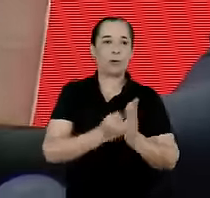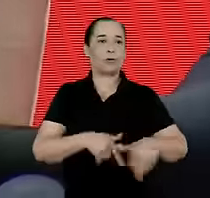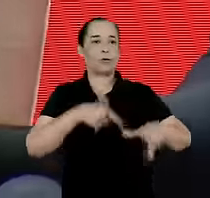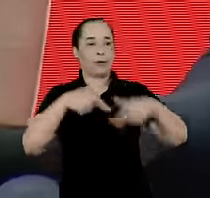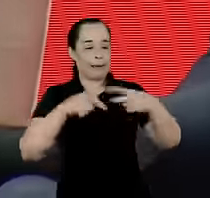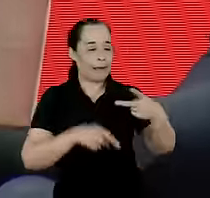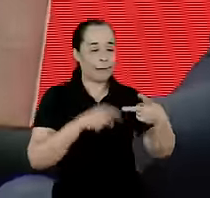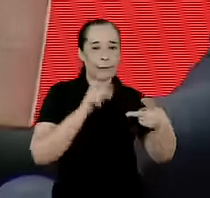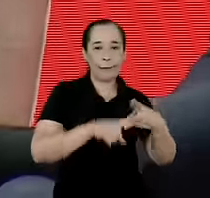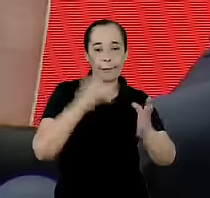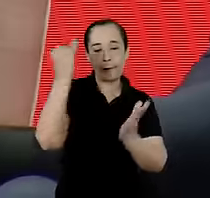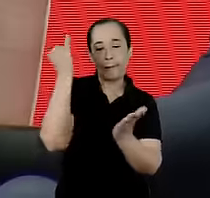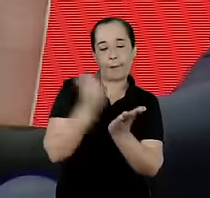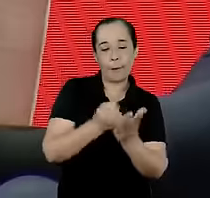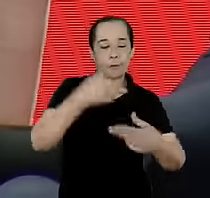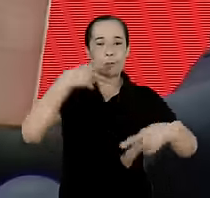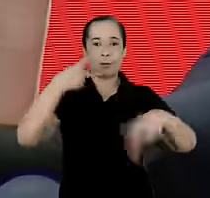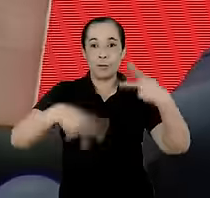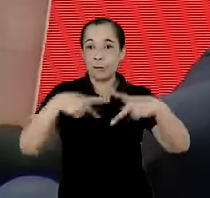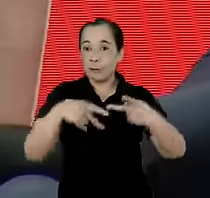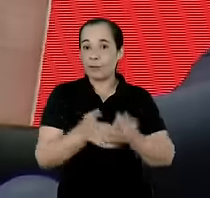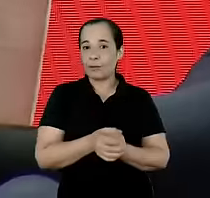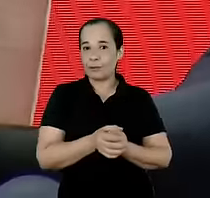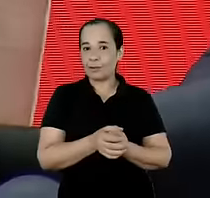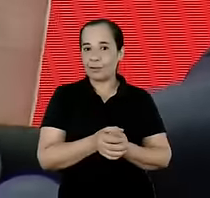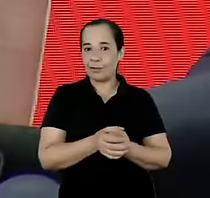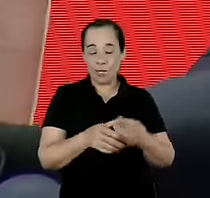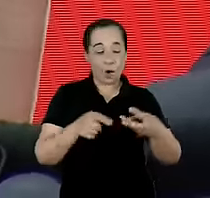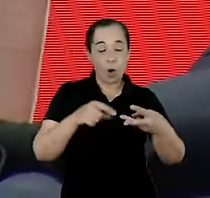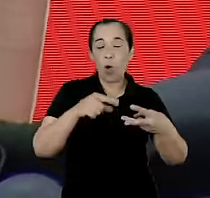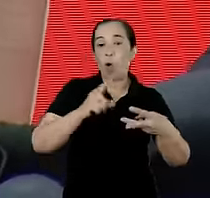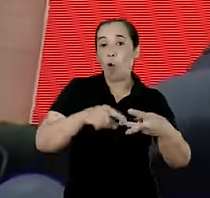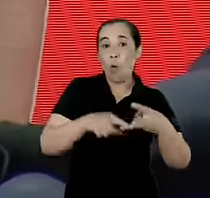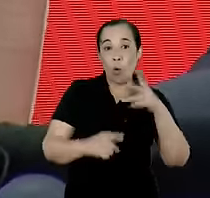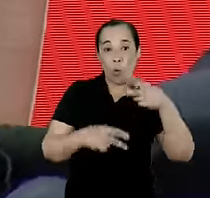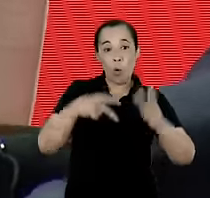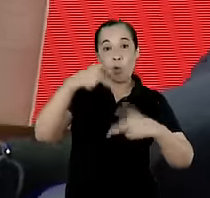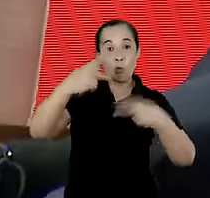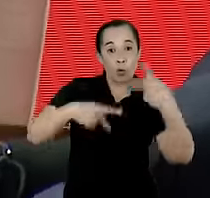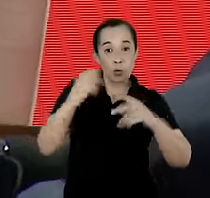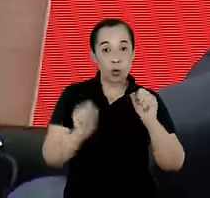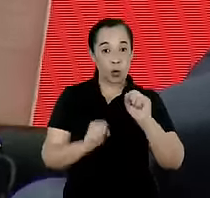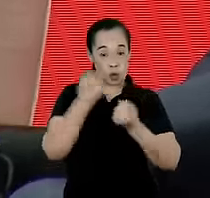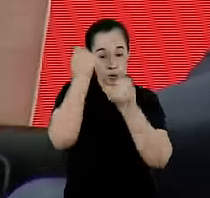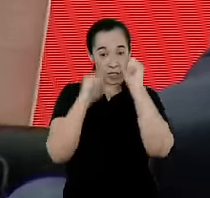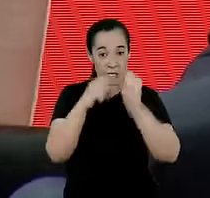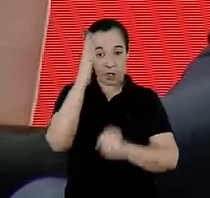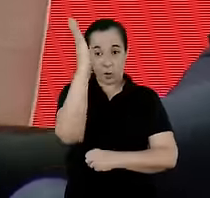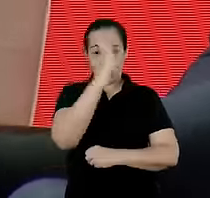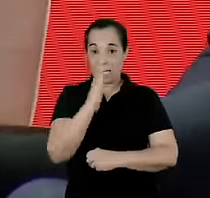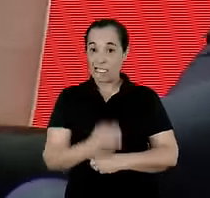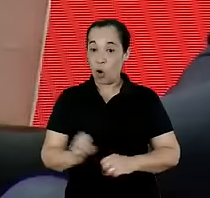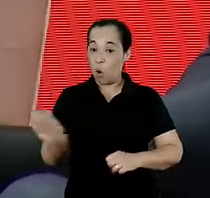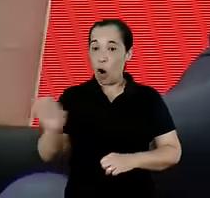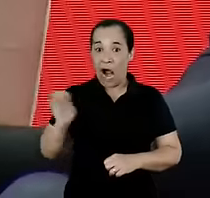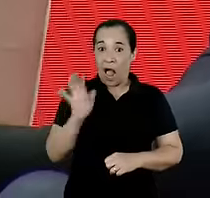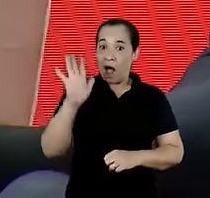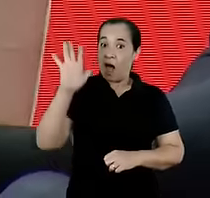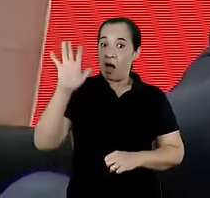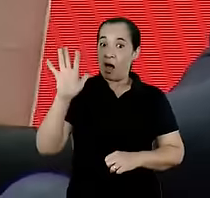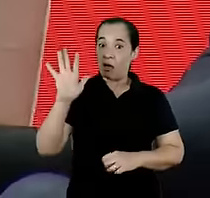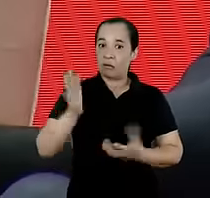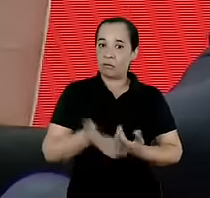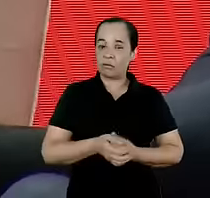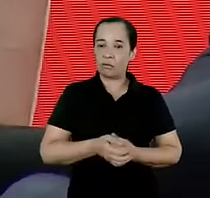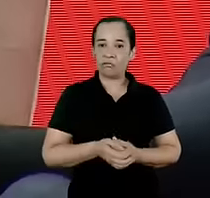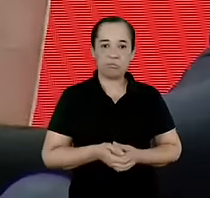produtos fazendo com que ah os produtos industrializados no Brasil fiquem muito mais caros do que deveriam ser eh isso